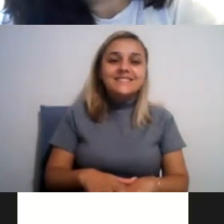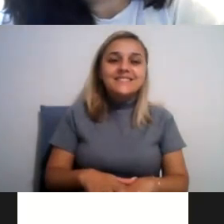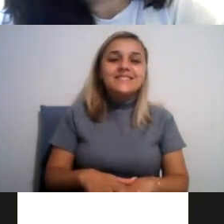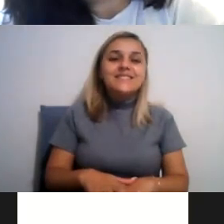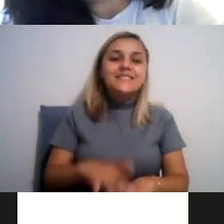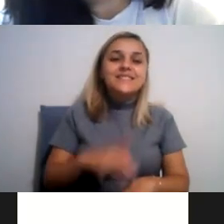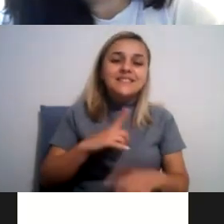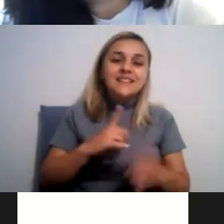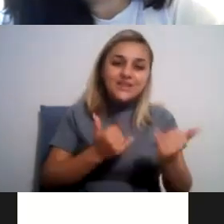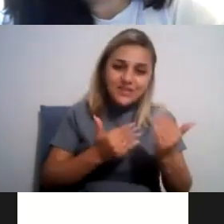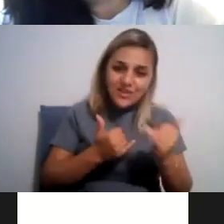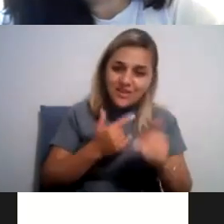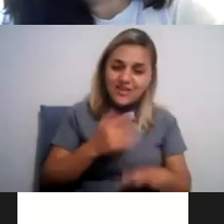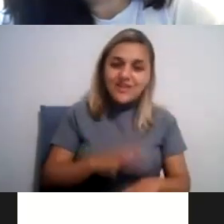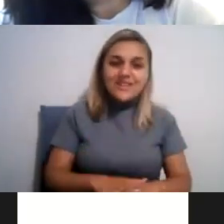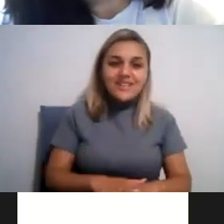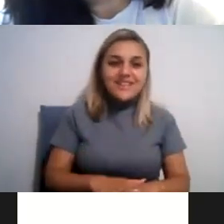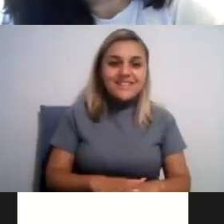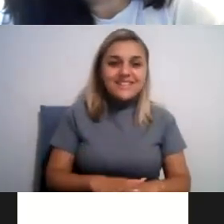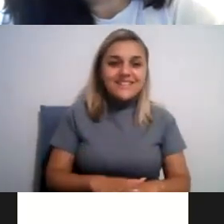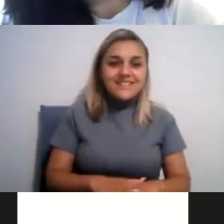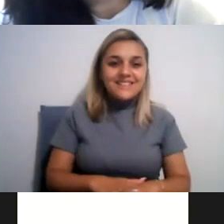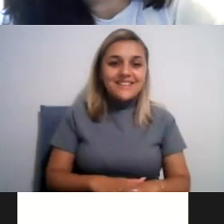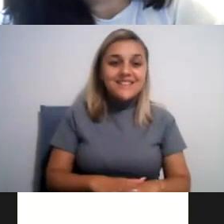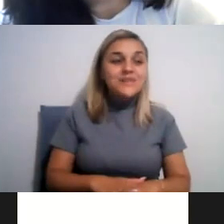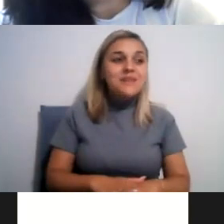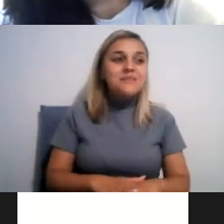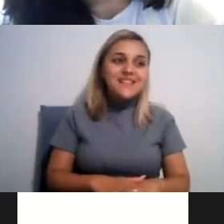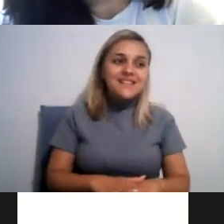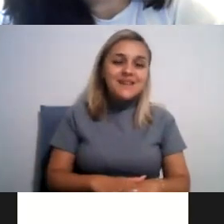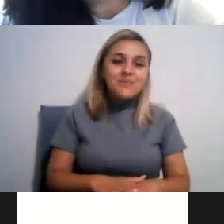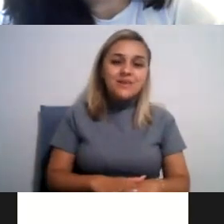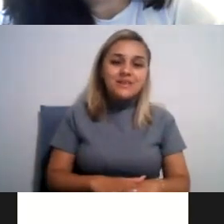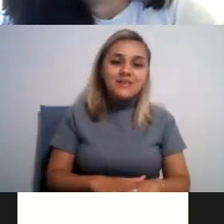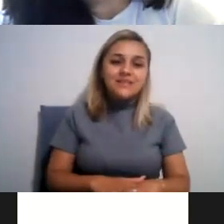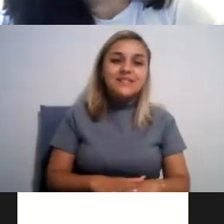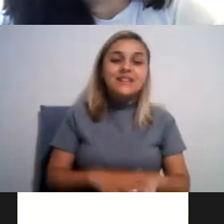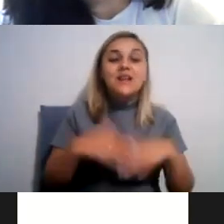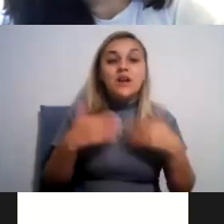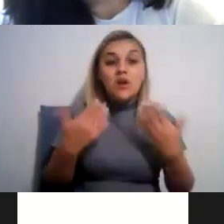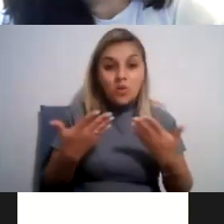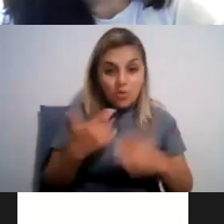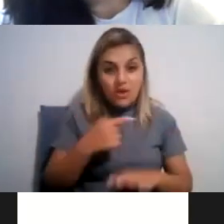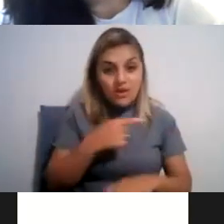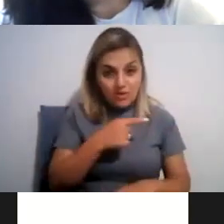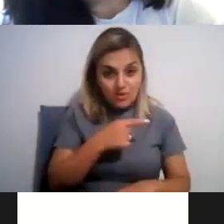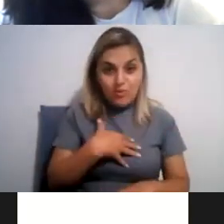Jovens são assim mesmo, eles querem assistir televisão, mas vai esperar. Então, é assim. E quando o Romeu fez 4